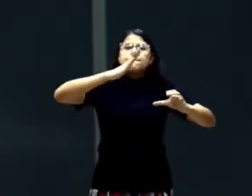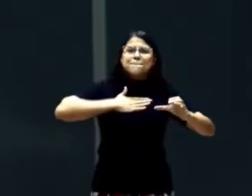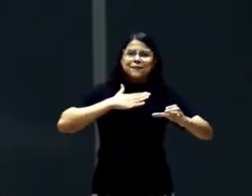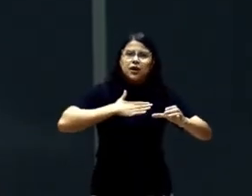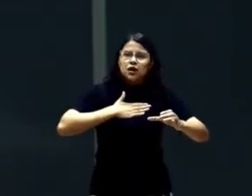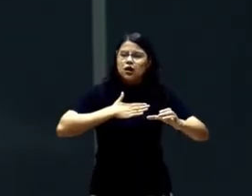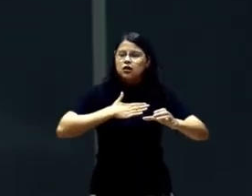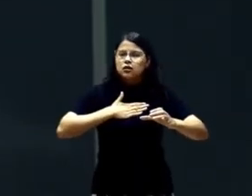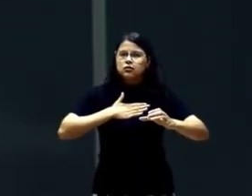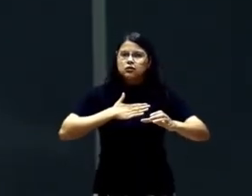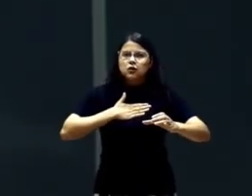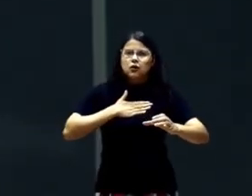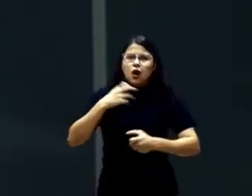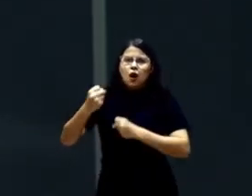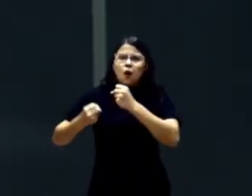minha alma.